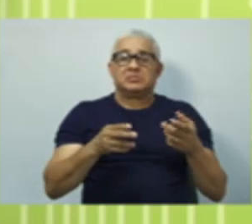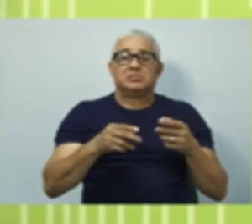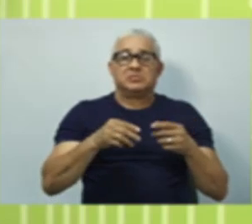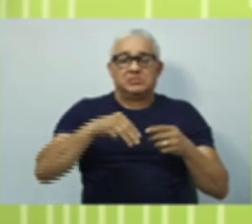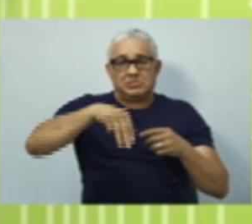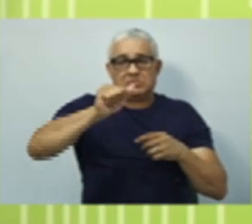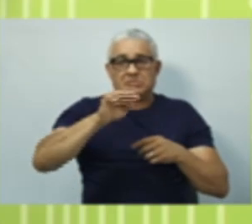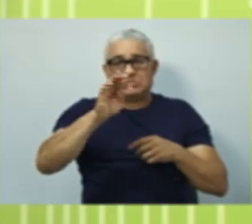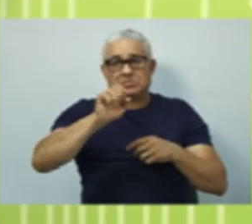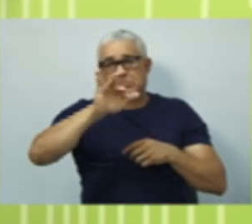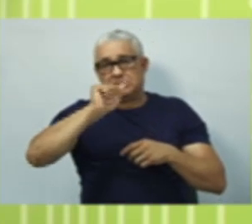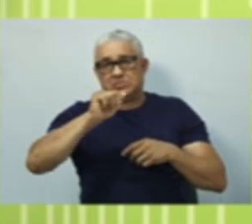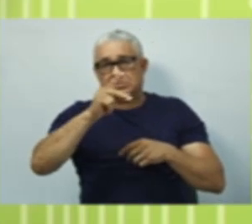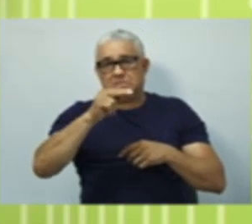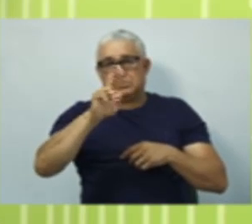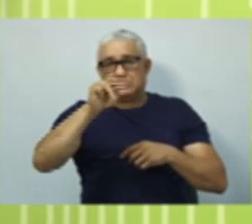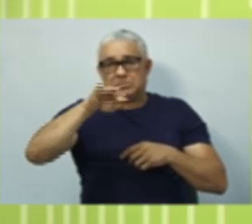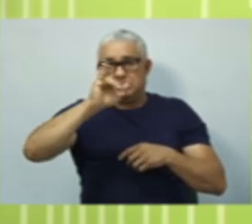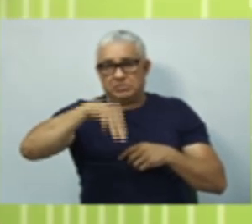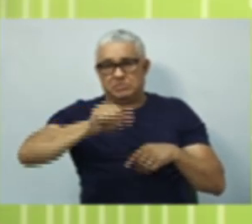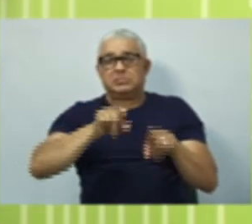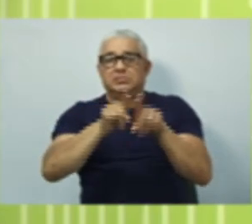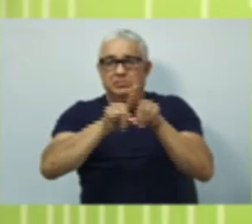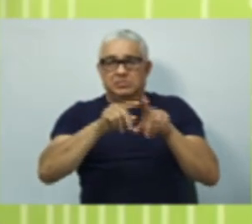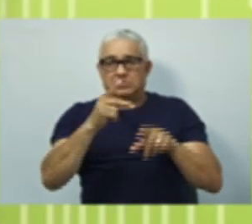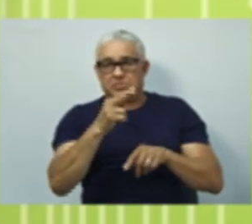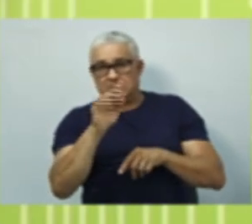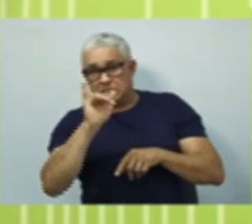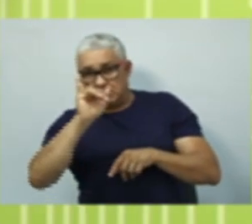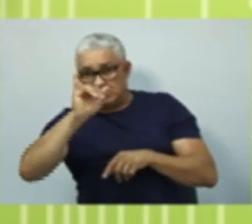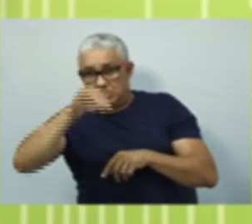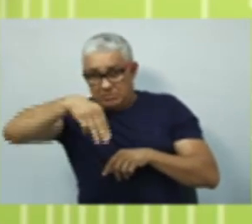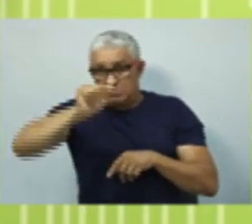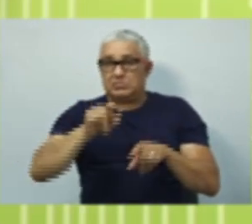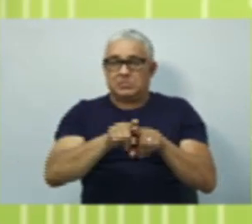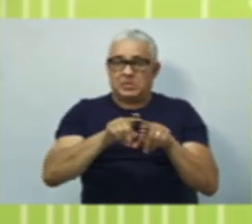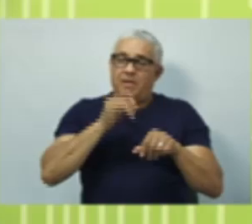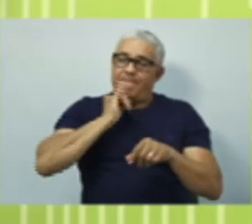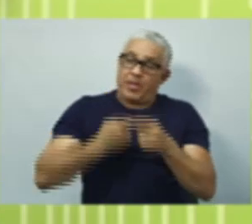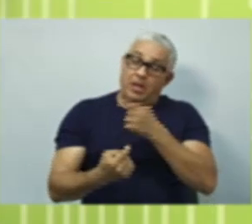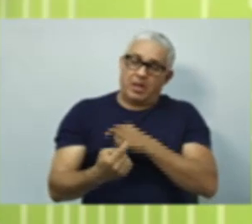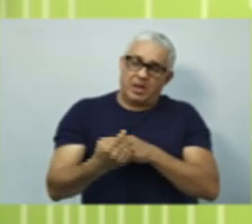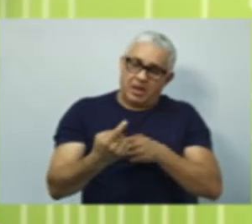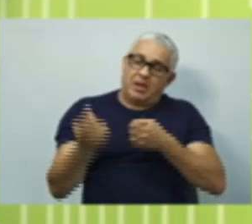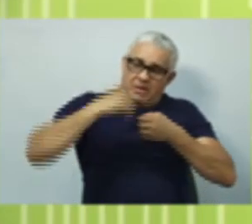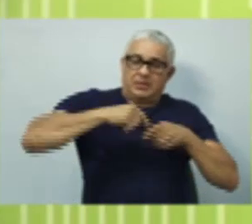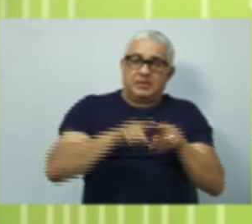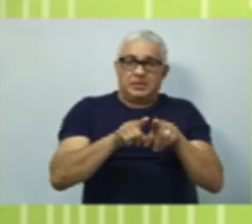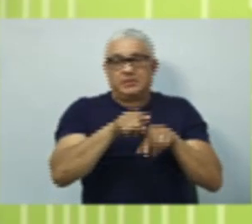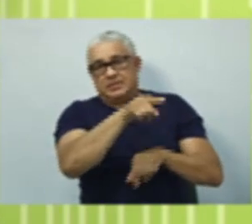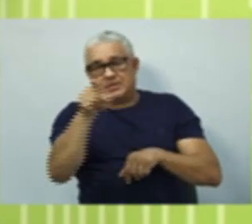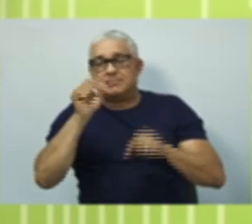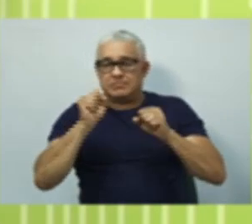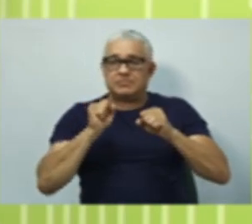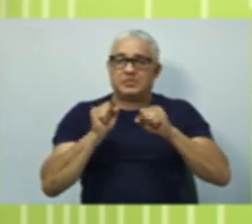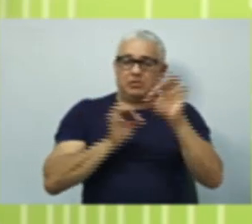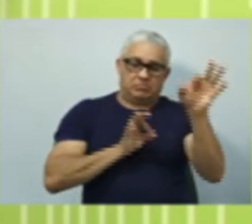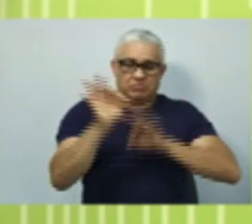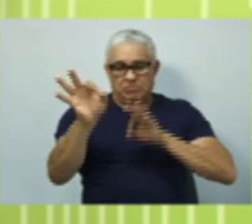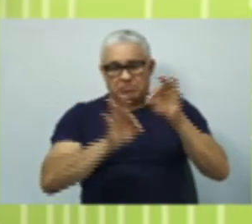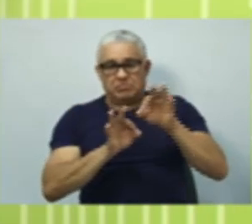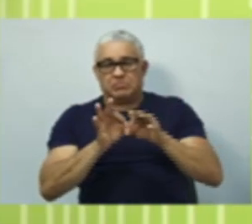questões a gente pode pensar. Vou voltar aqui no exemplo com vocês, que eu falei que vocês podem se organizar para